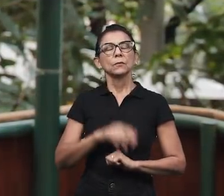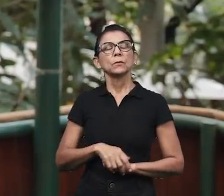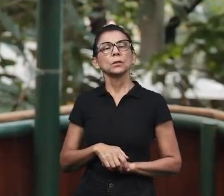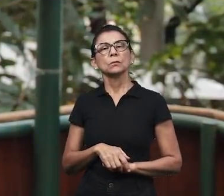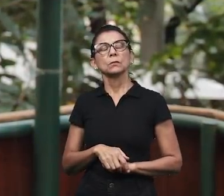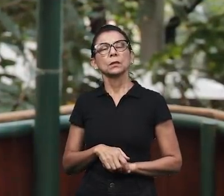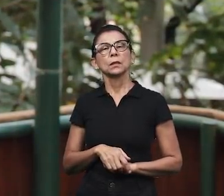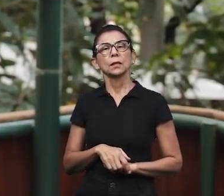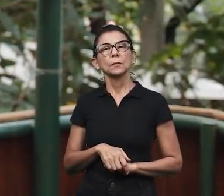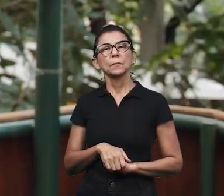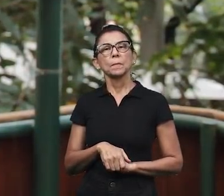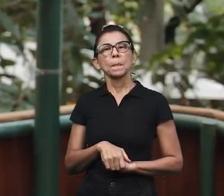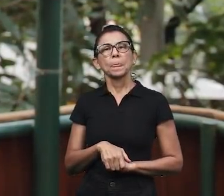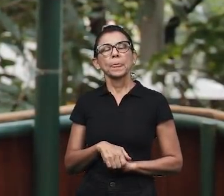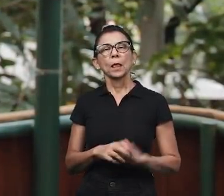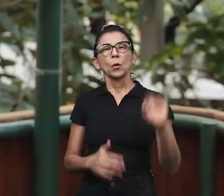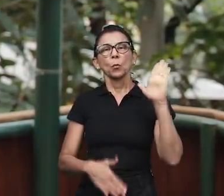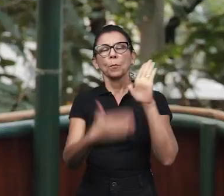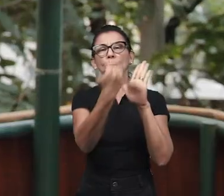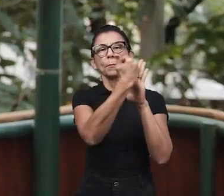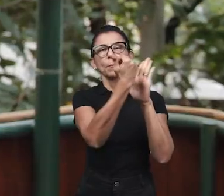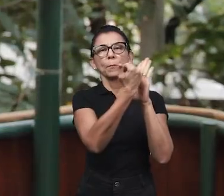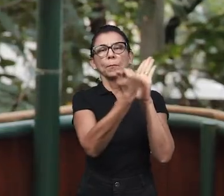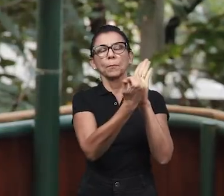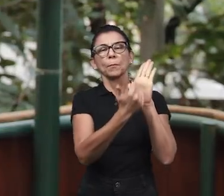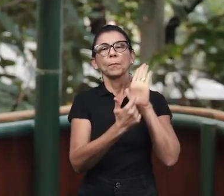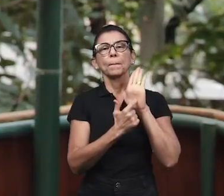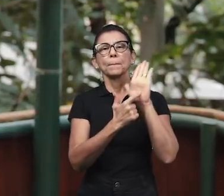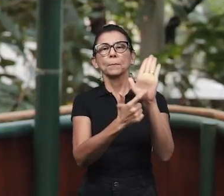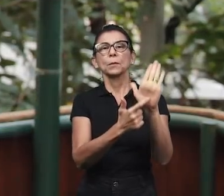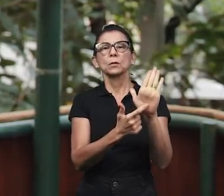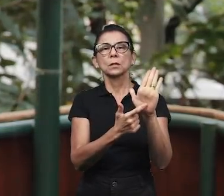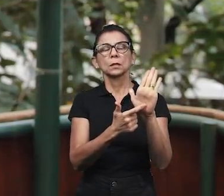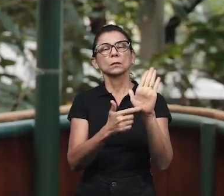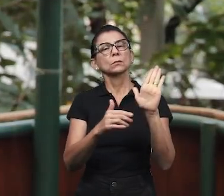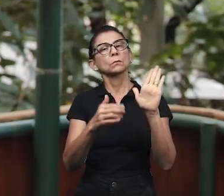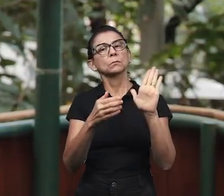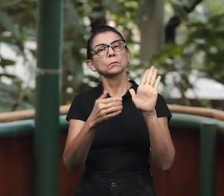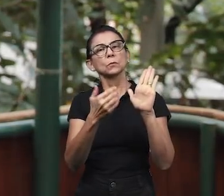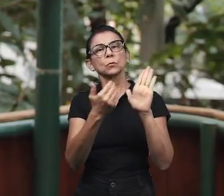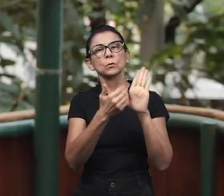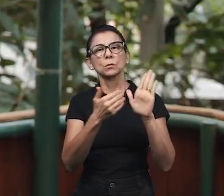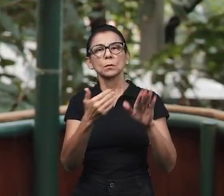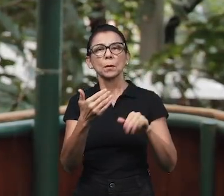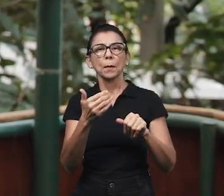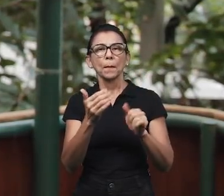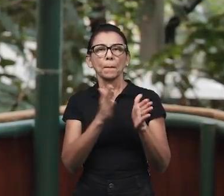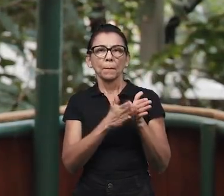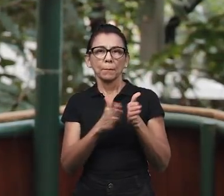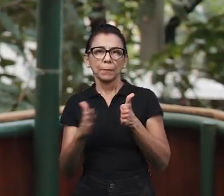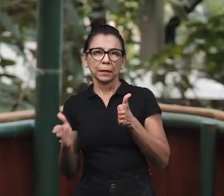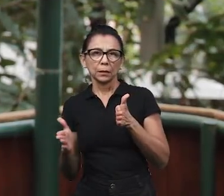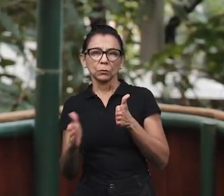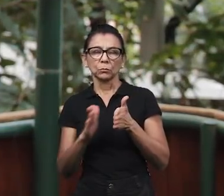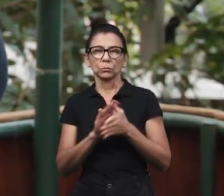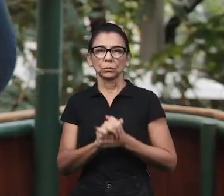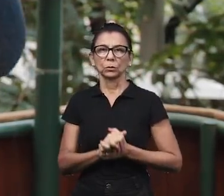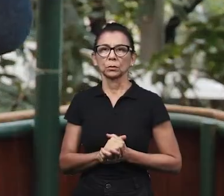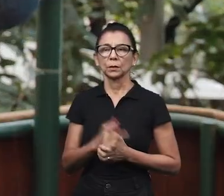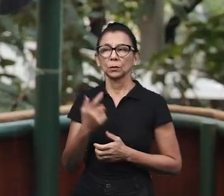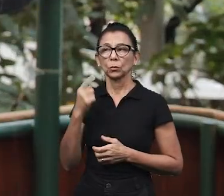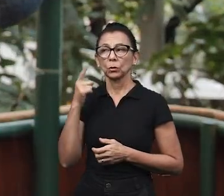dia aqui tem uma planta, tem um vaso de planta, anteriormente não tinha. Quando a gente olhou, eu vi um anjo, tinha um